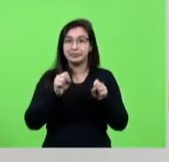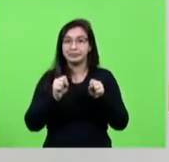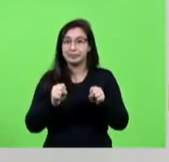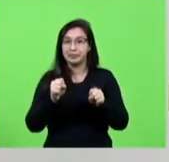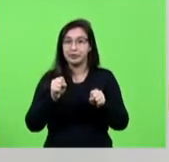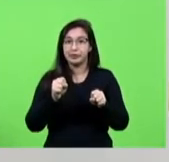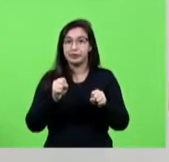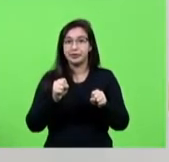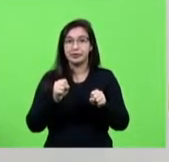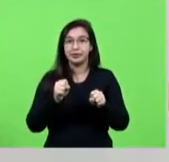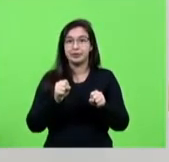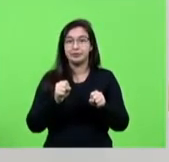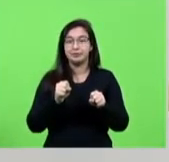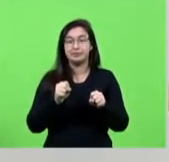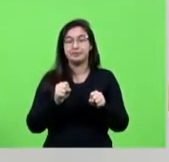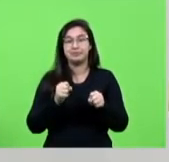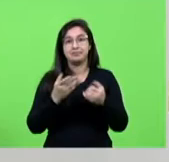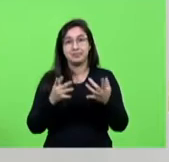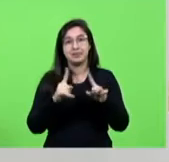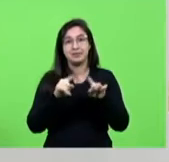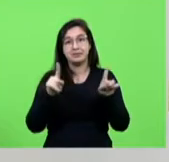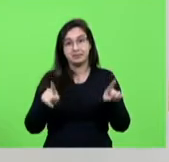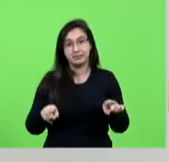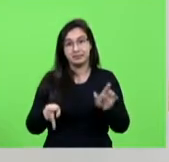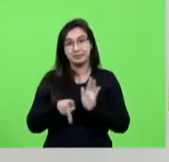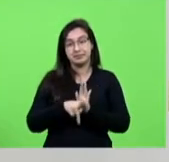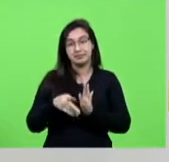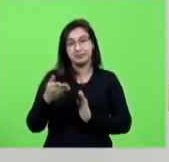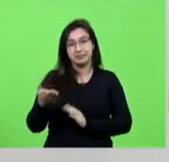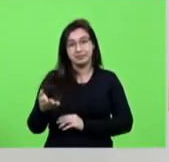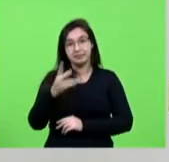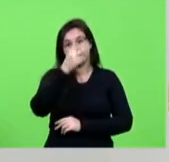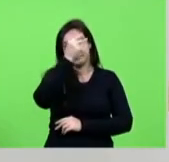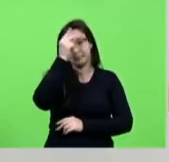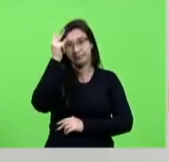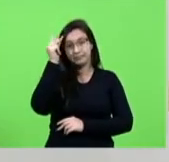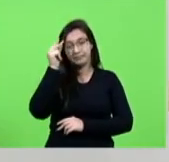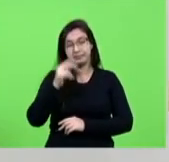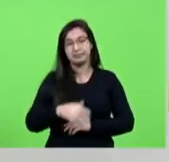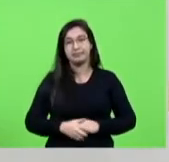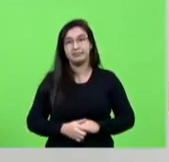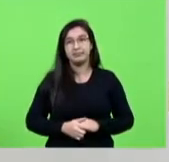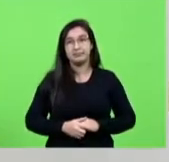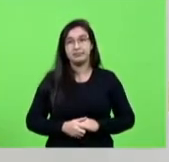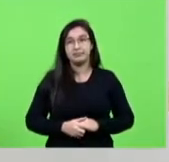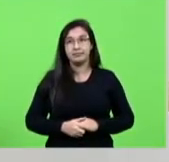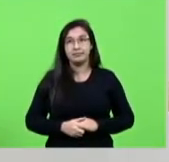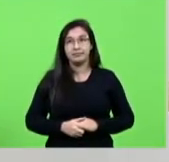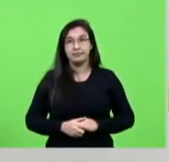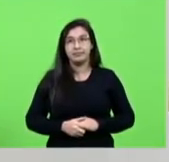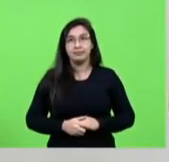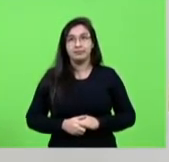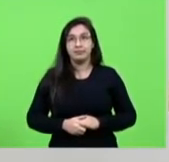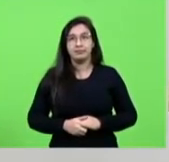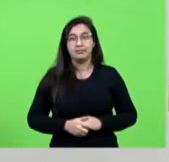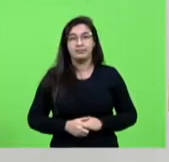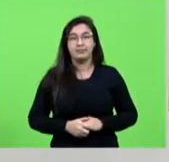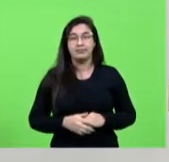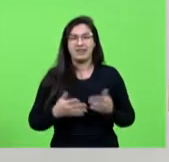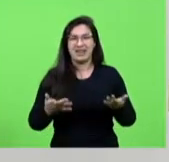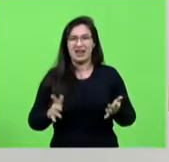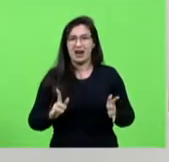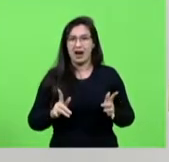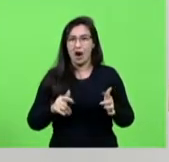Joinville seriam todos funcionários da Prefeitura Municipal de Joinville. Como nada que é tão ruim, seguindo a lei de Gerson, né, nada que é tão ruim não